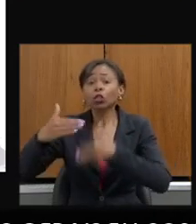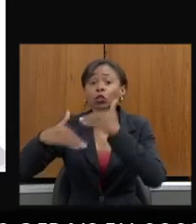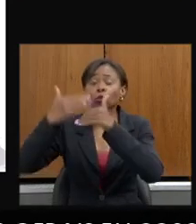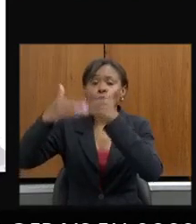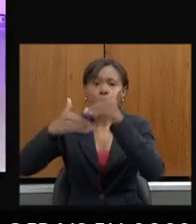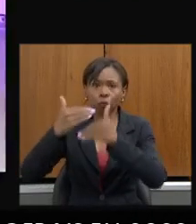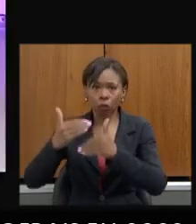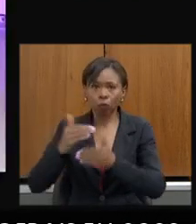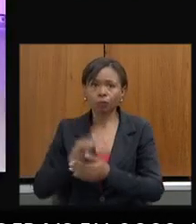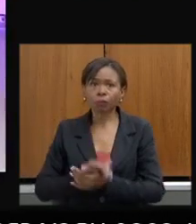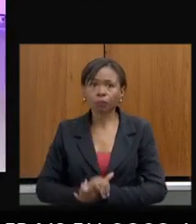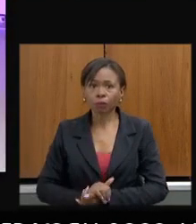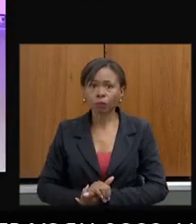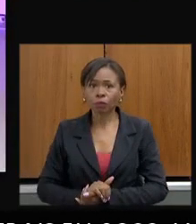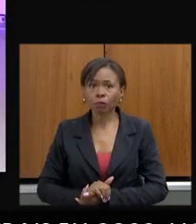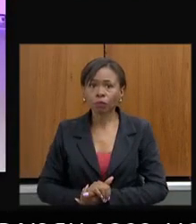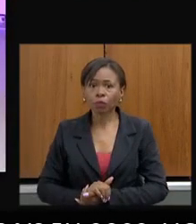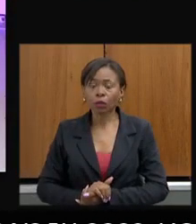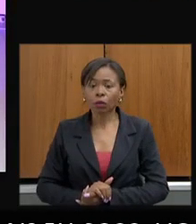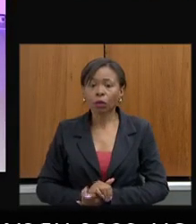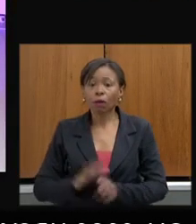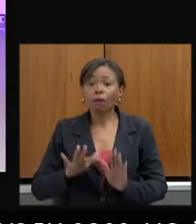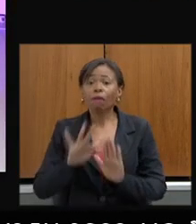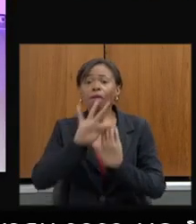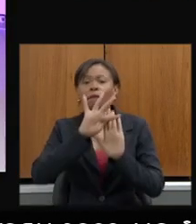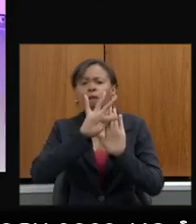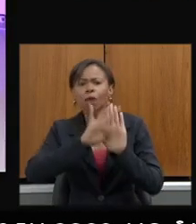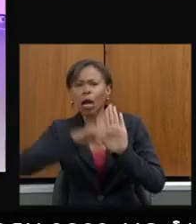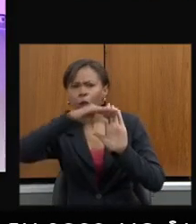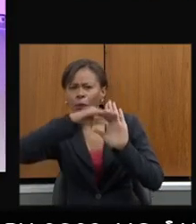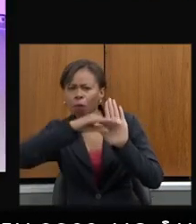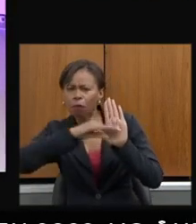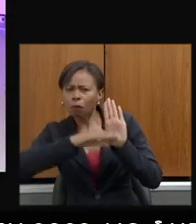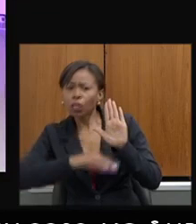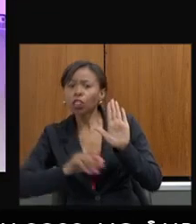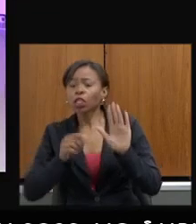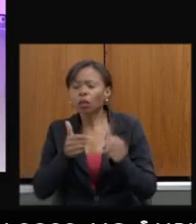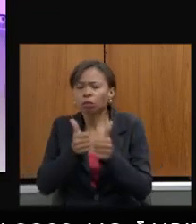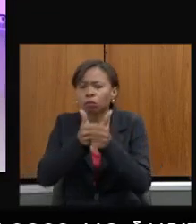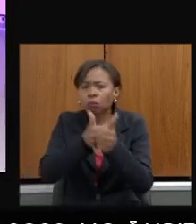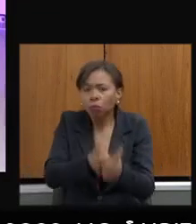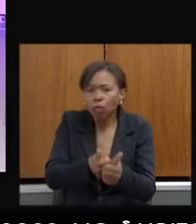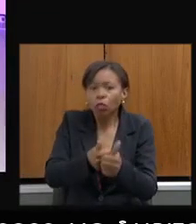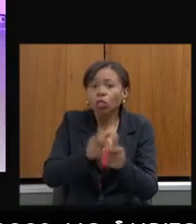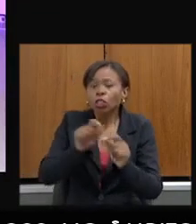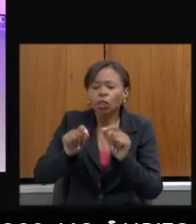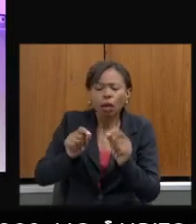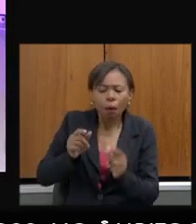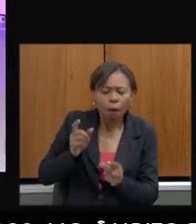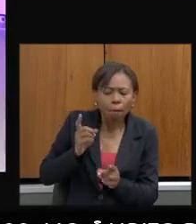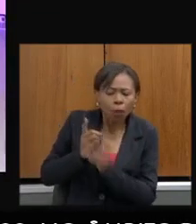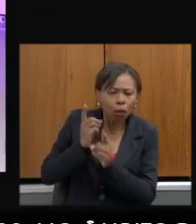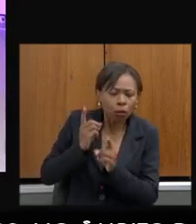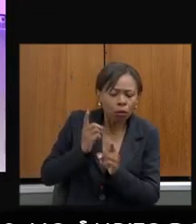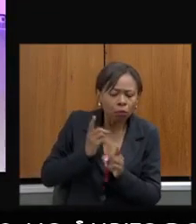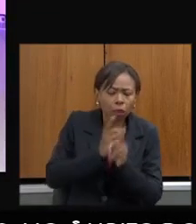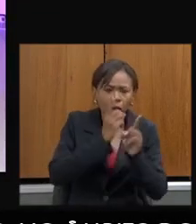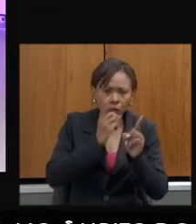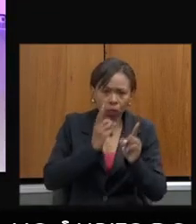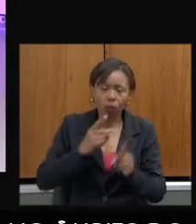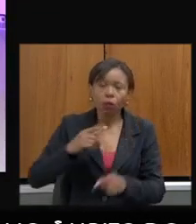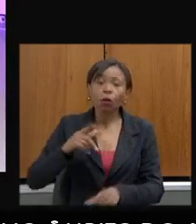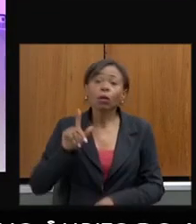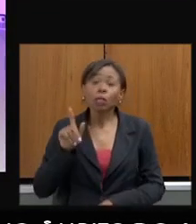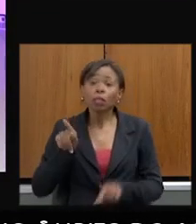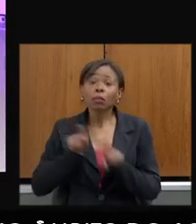passar e a ficha de acompanhamento de vestigios no nosso PC net implantamos o